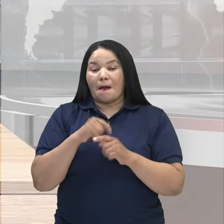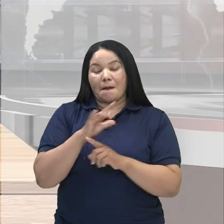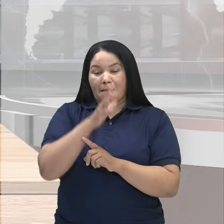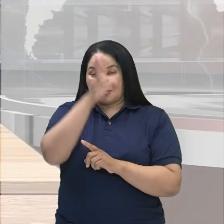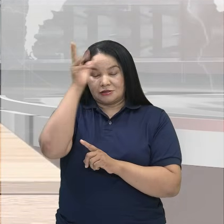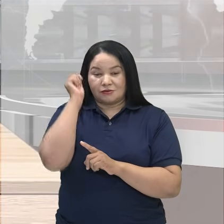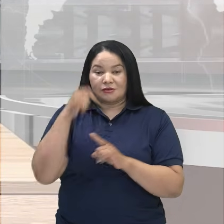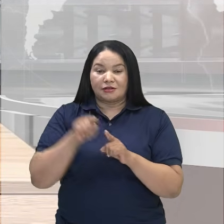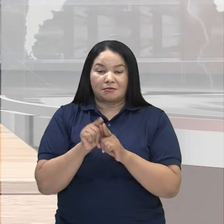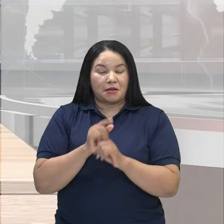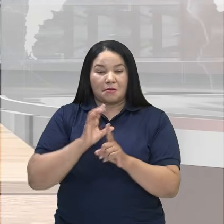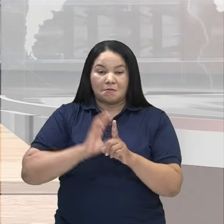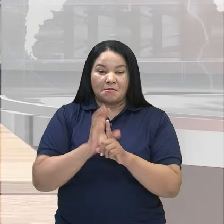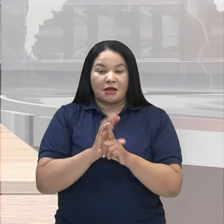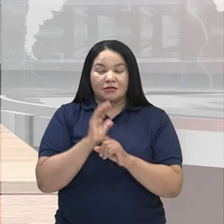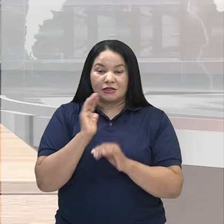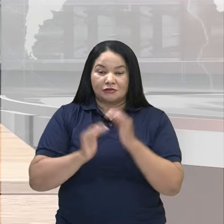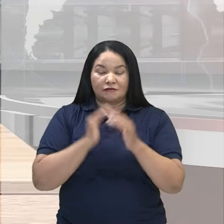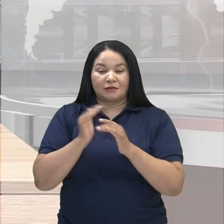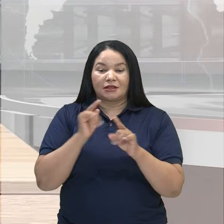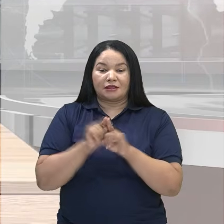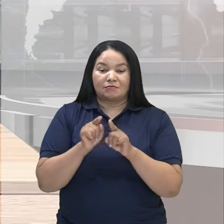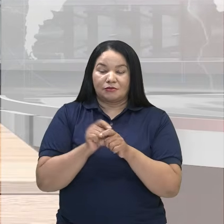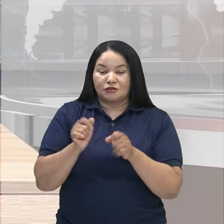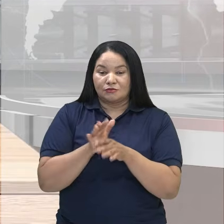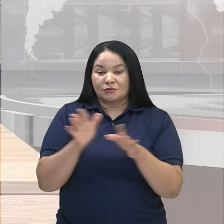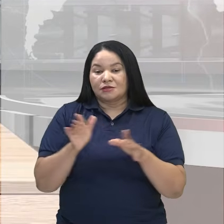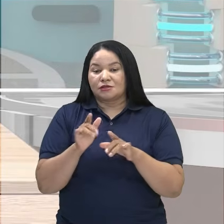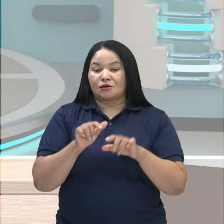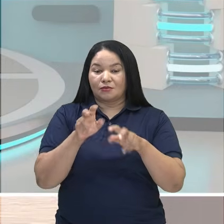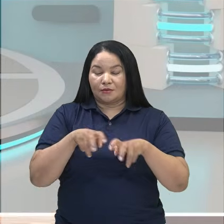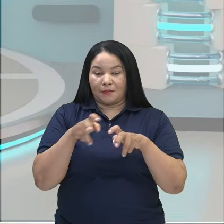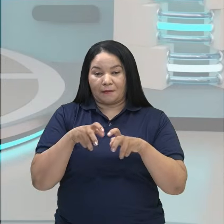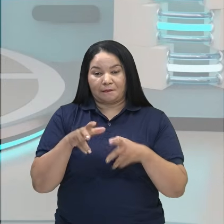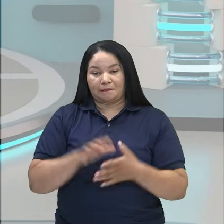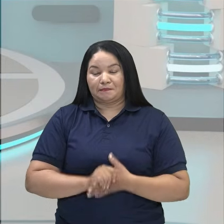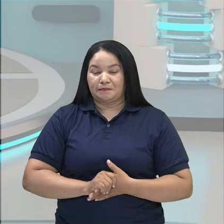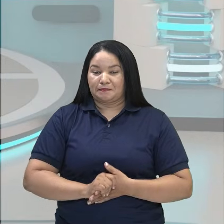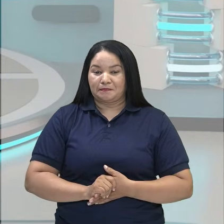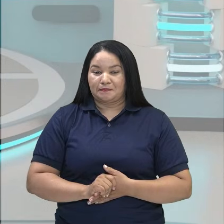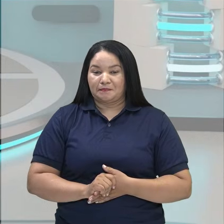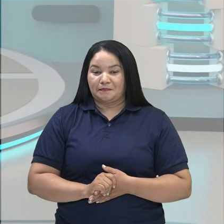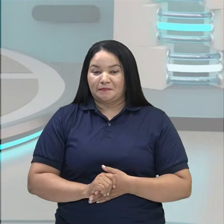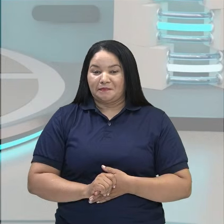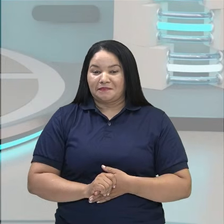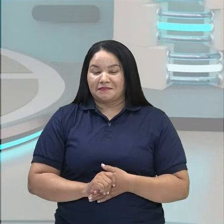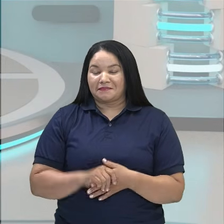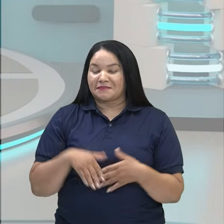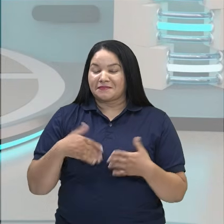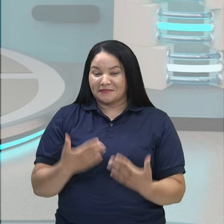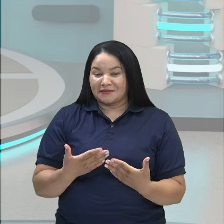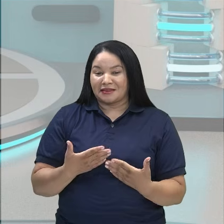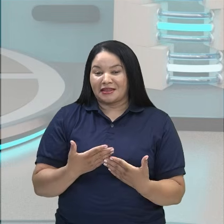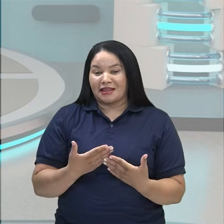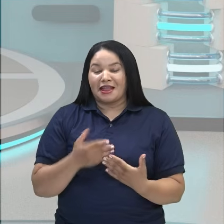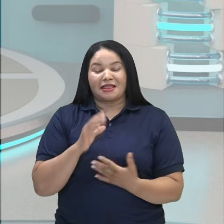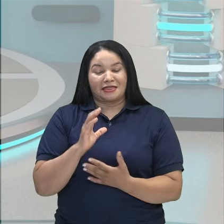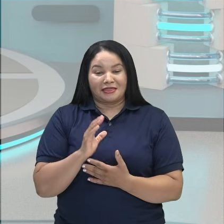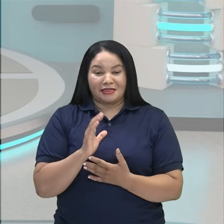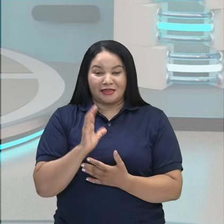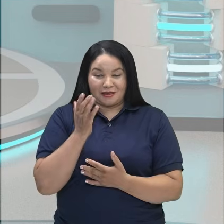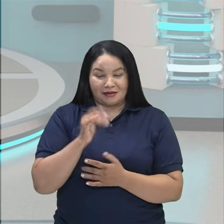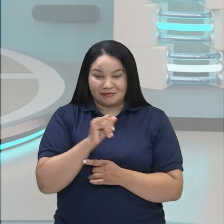impactam o desenvolvimento e expansão do agronegócio. Então, mesma notícia,